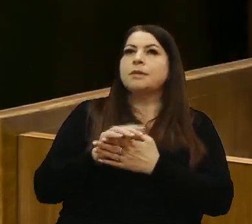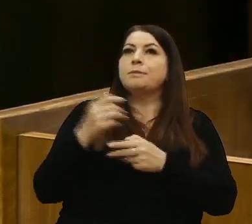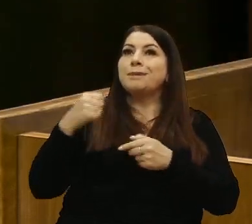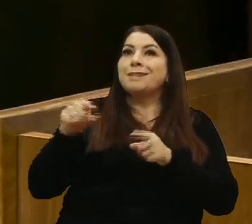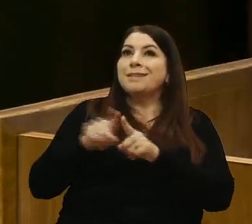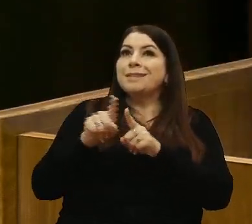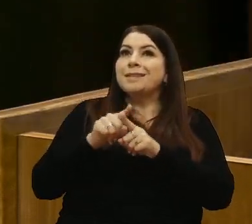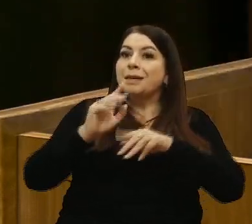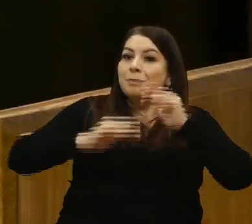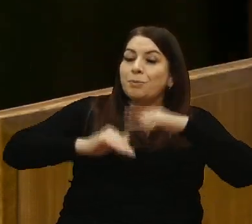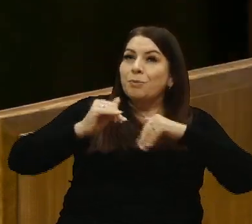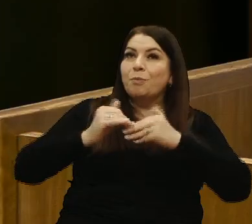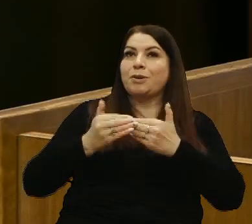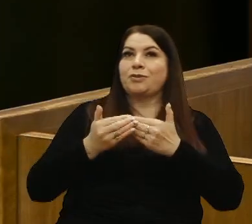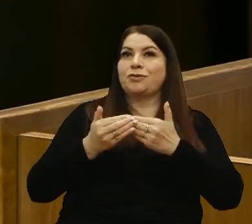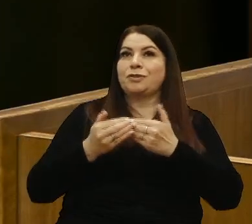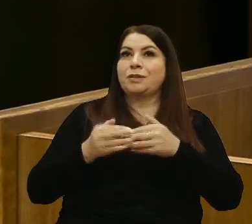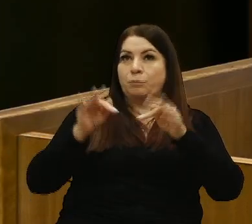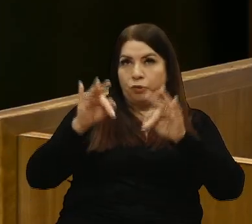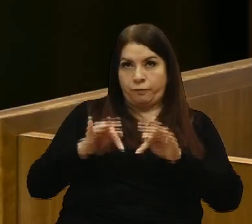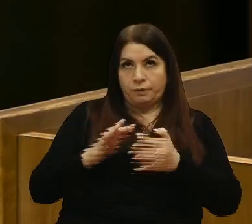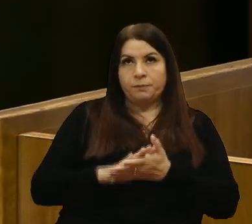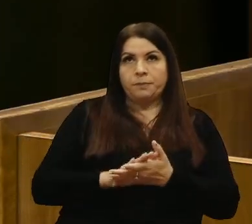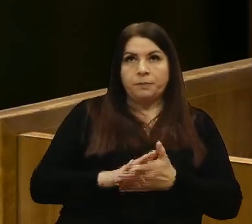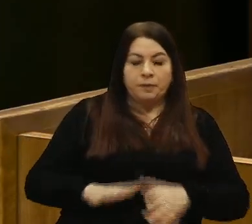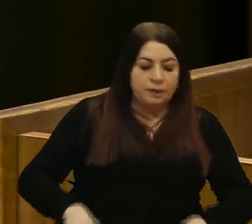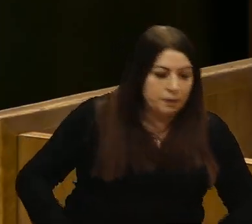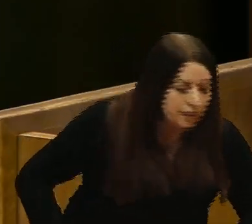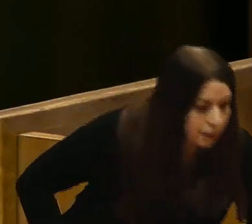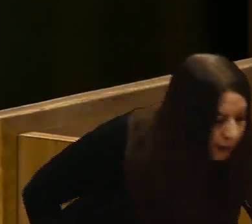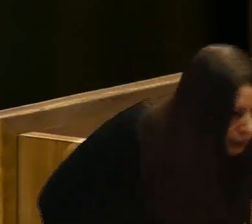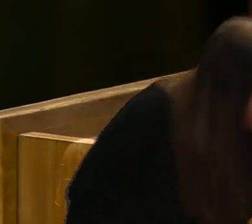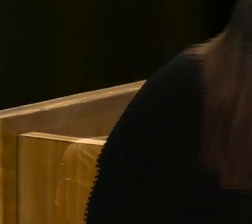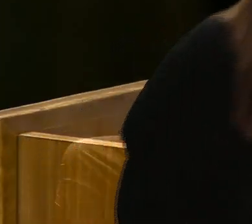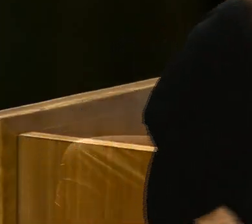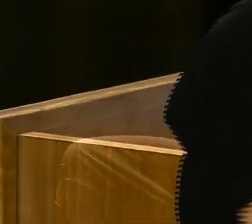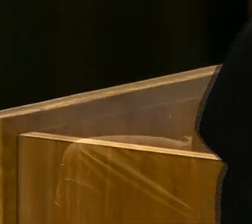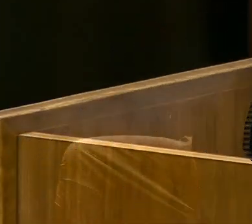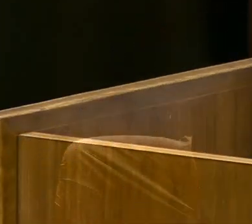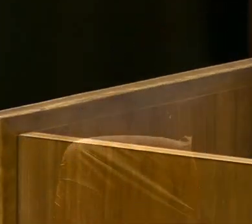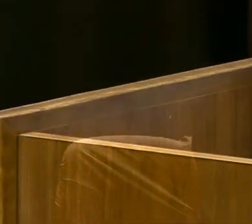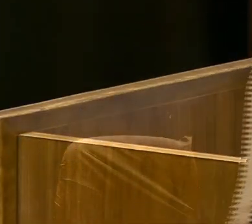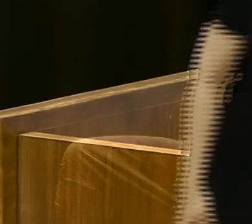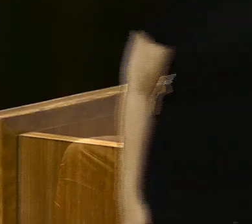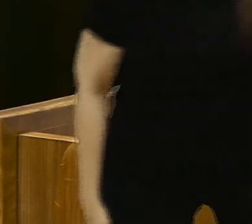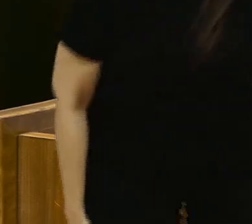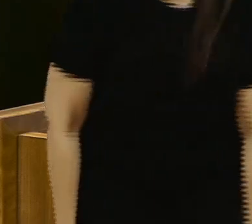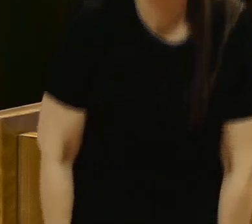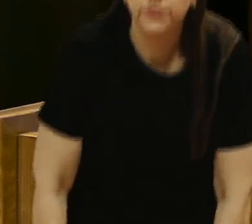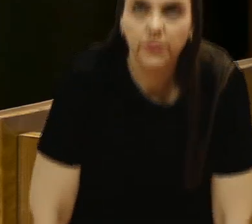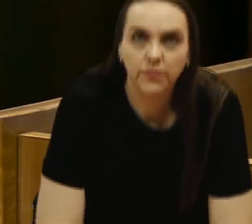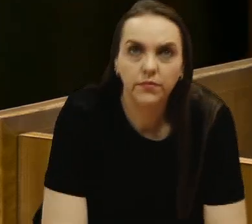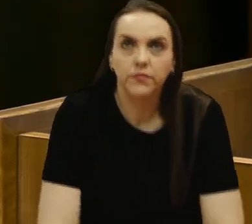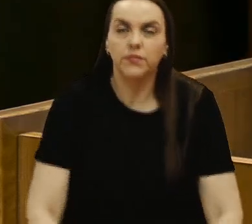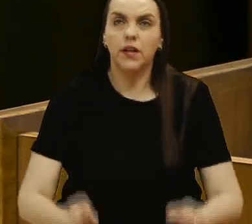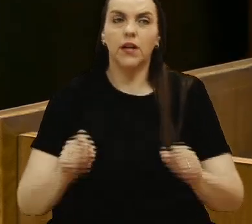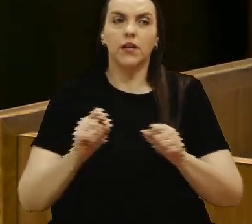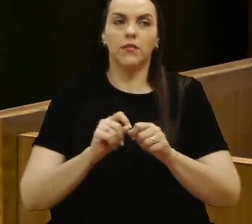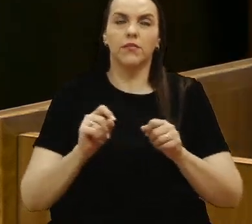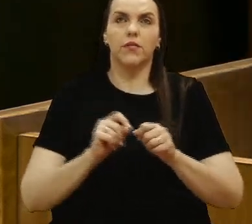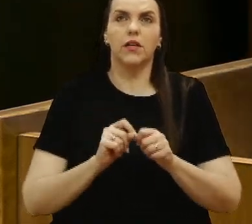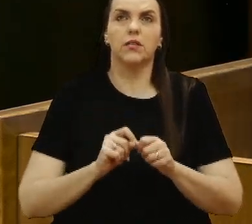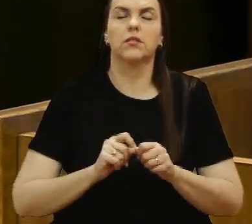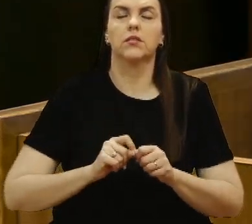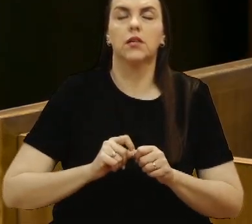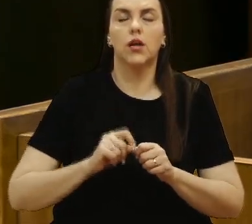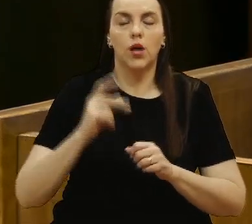ser implementado e, por fim, só se faz política pública com recurso. Que